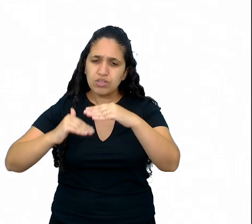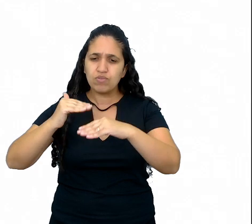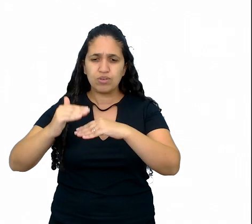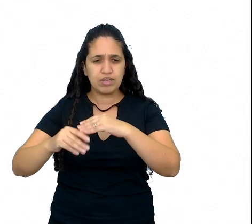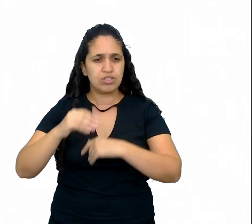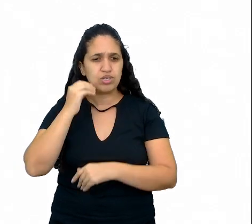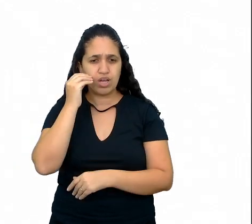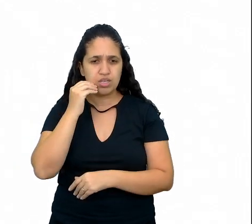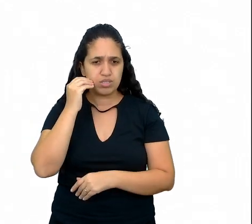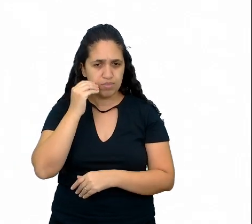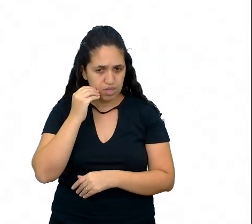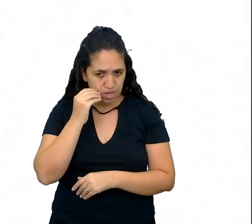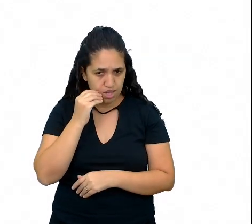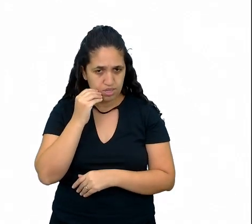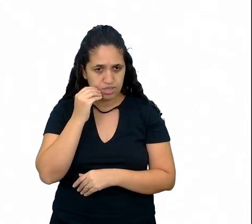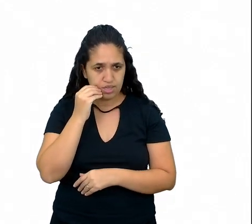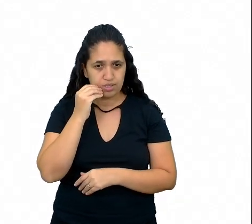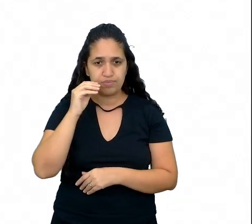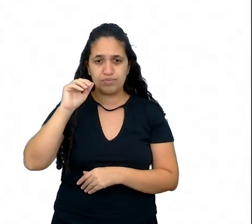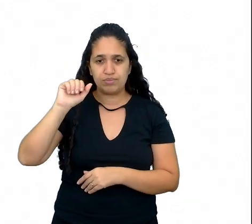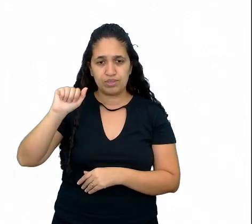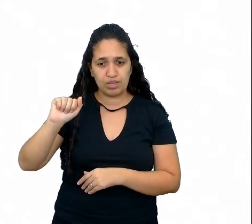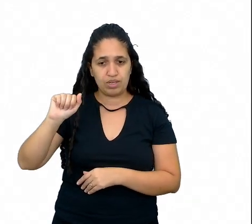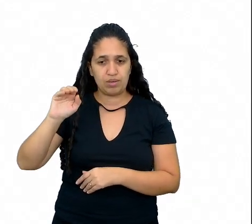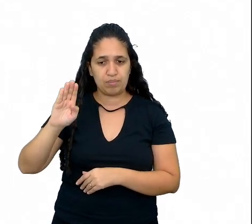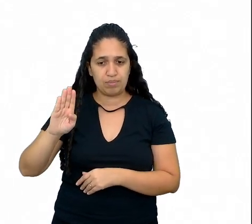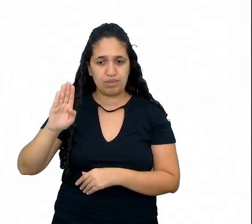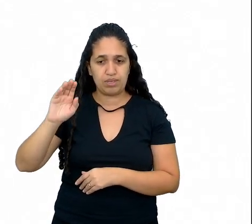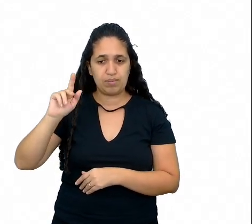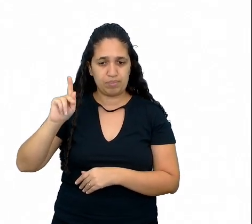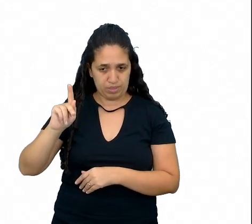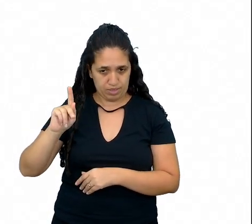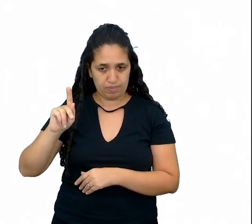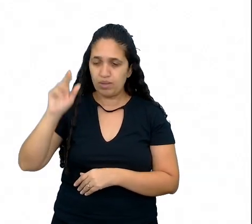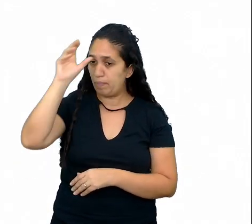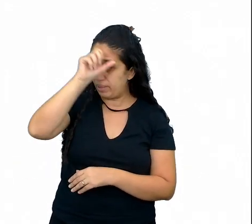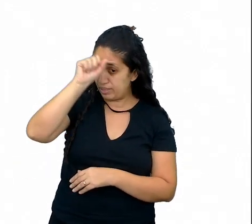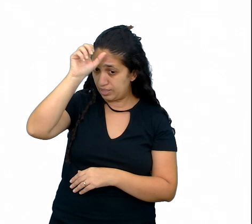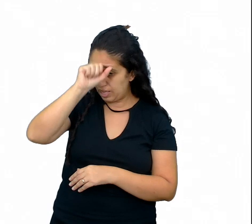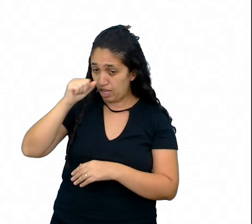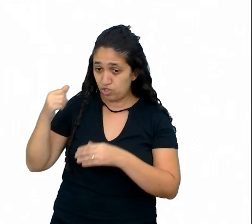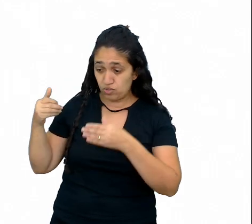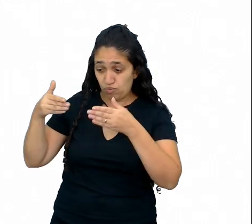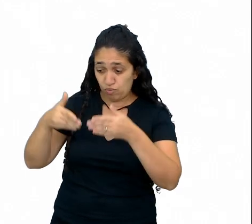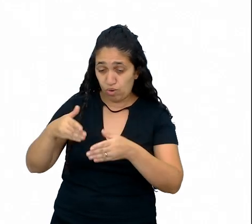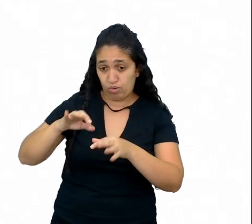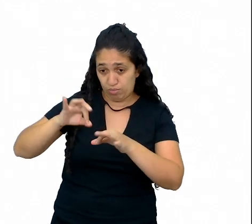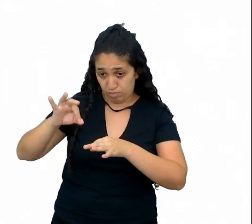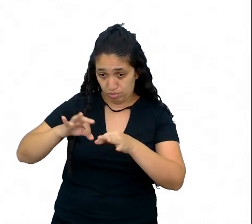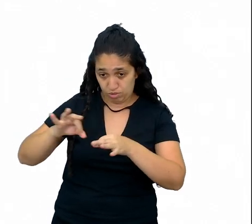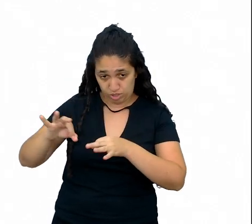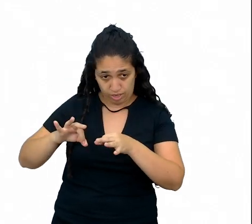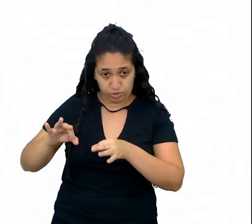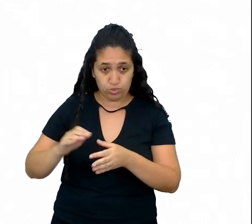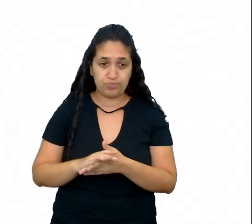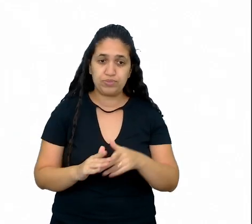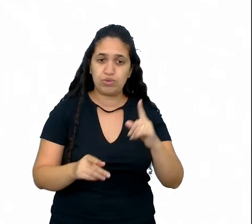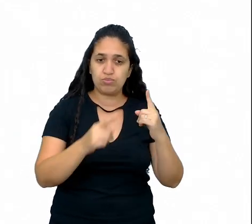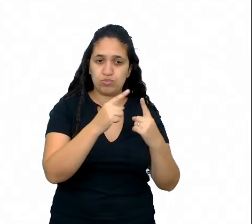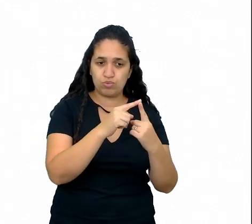experiência em aprendizagem baseada em projetos, né? Então, a gente tem ali, ó, a